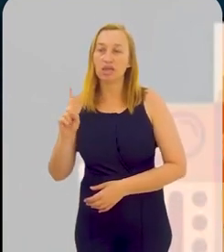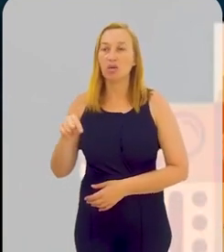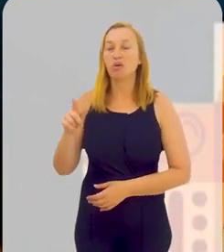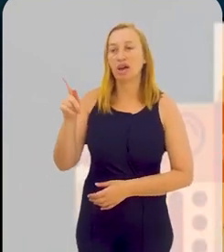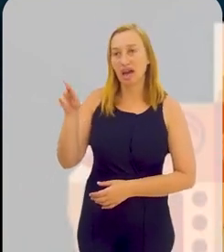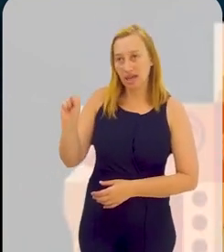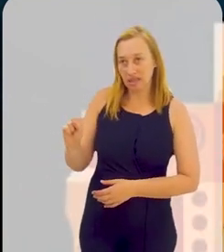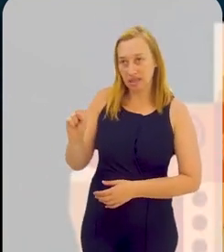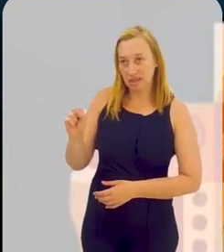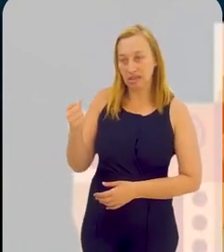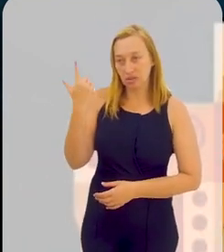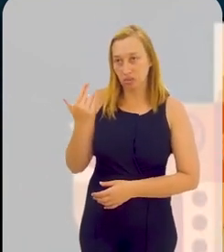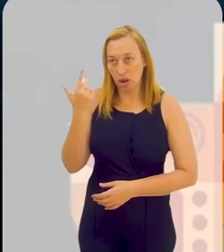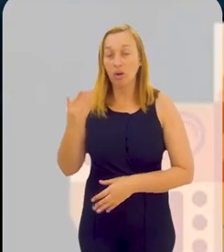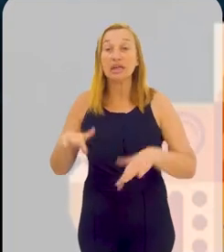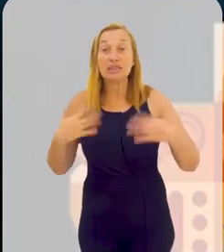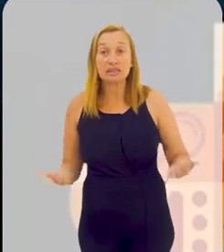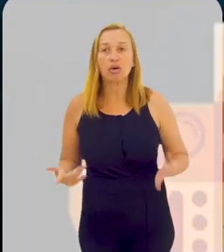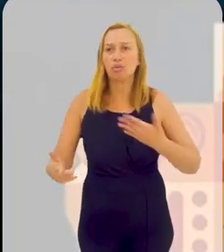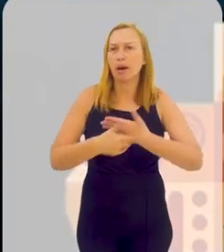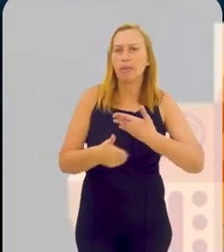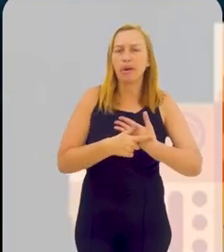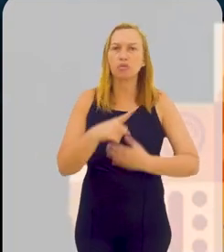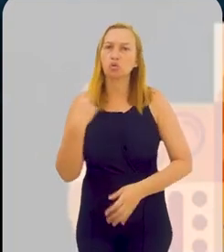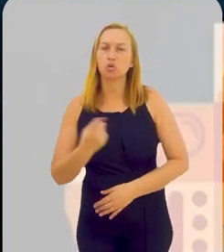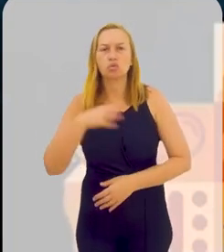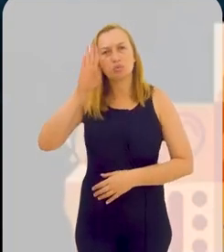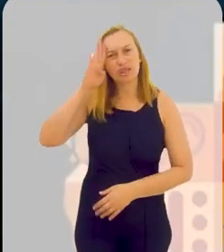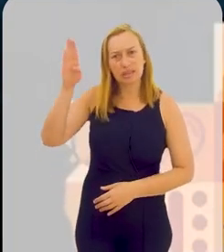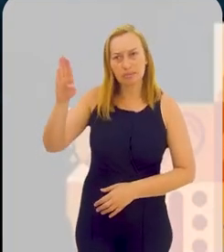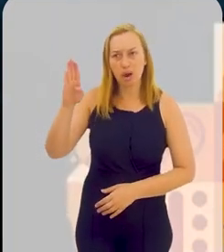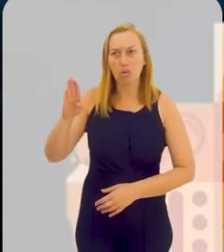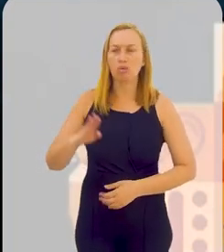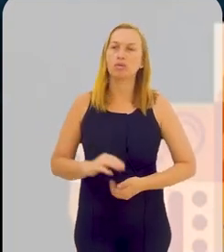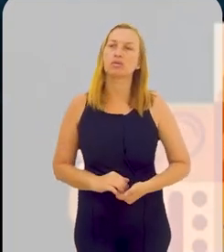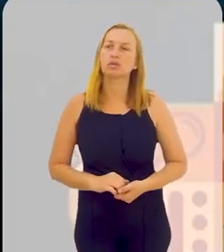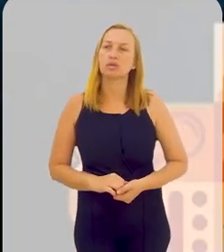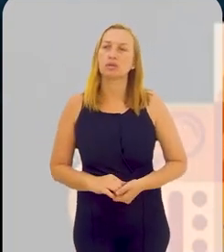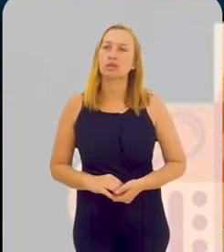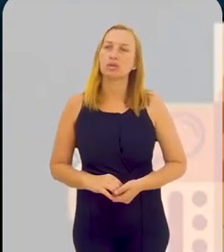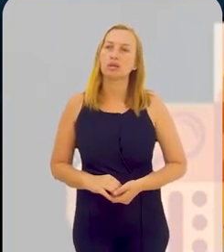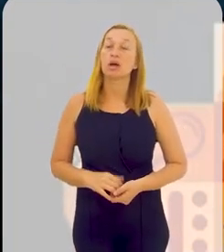forma gasosa, que é o gás natural. Então, esse o nosso papel principal,